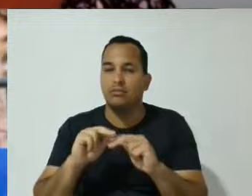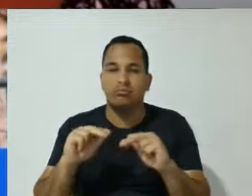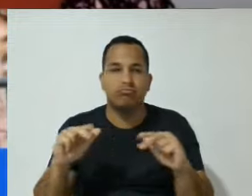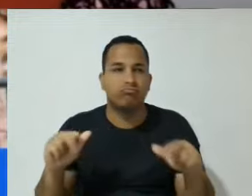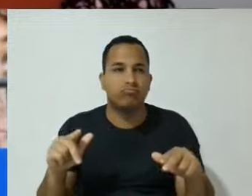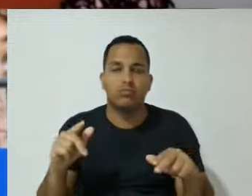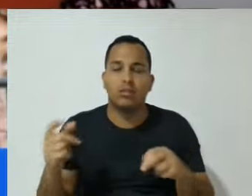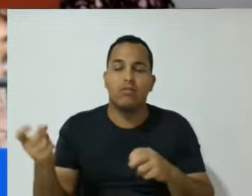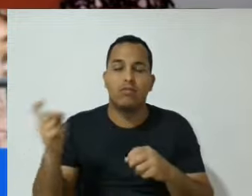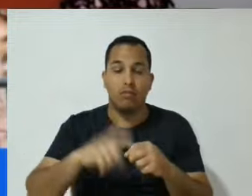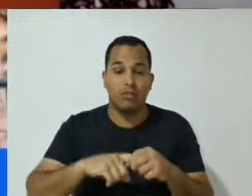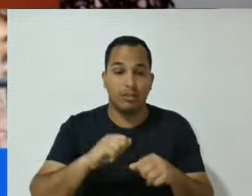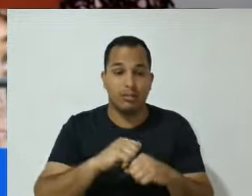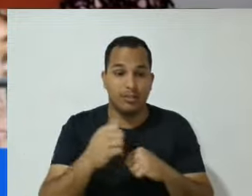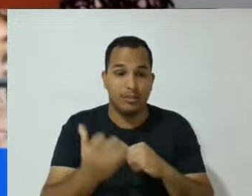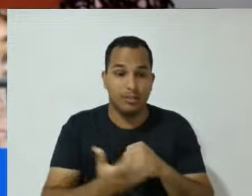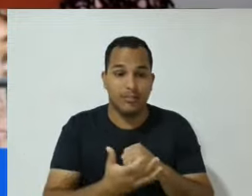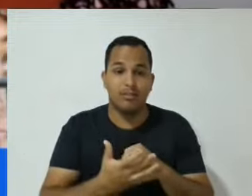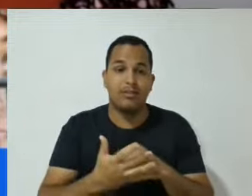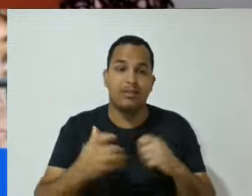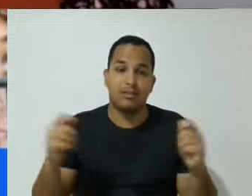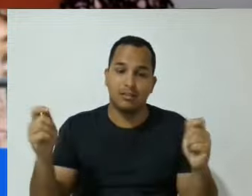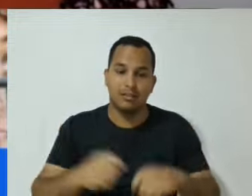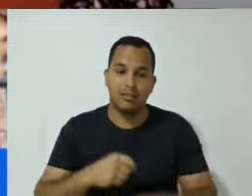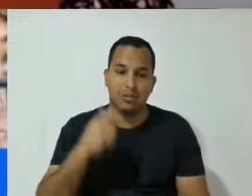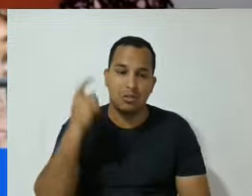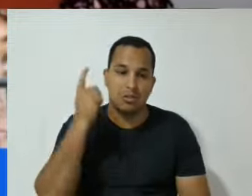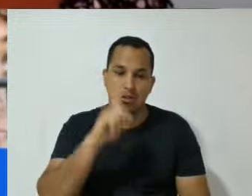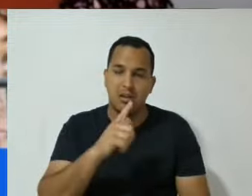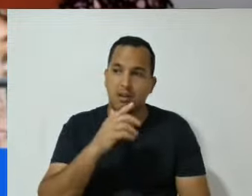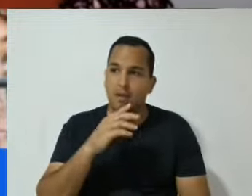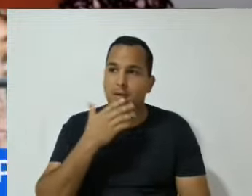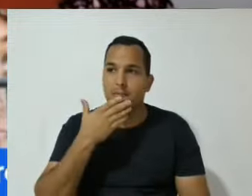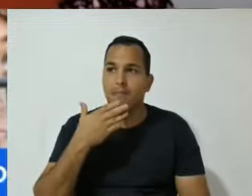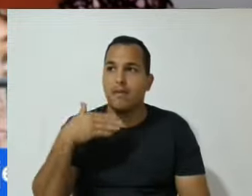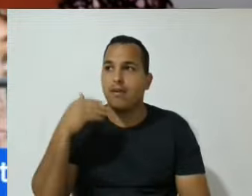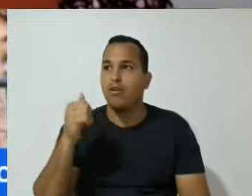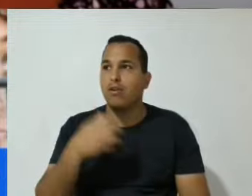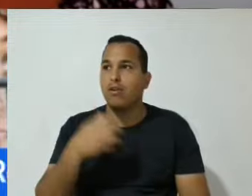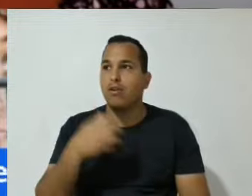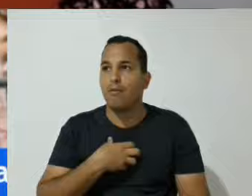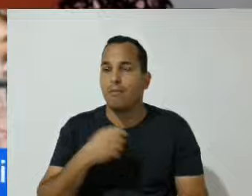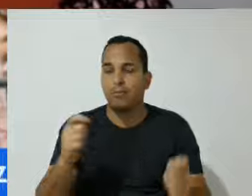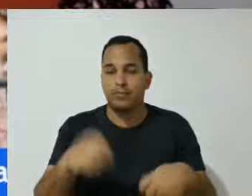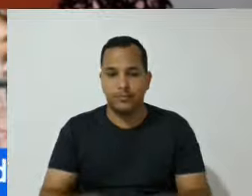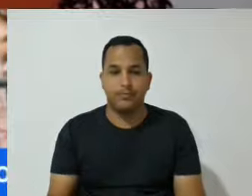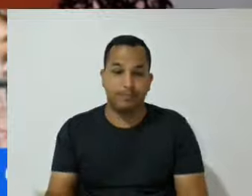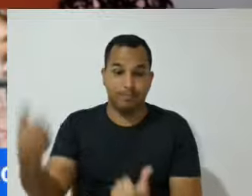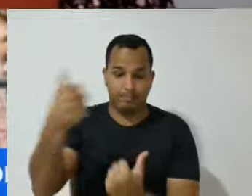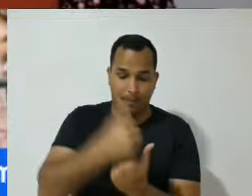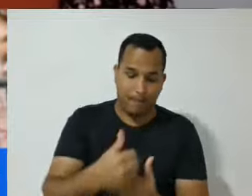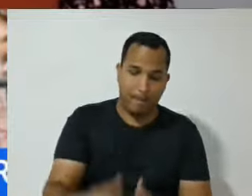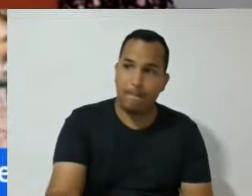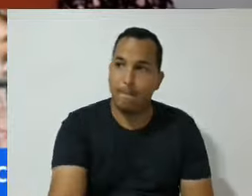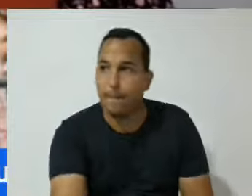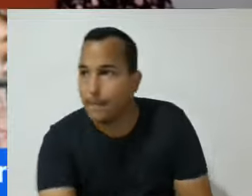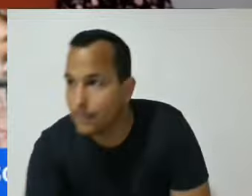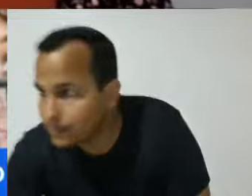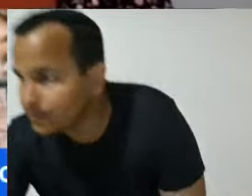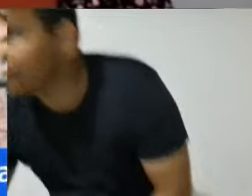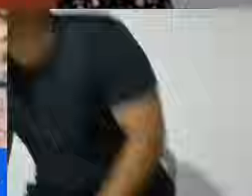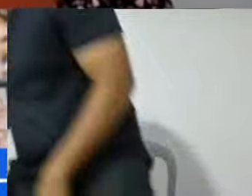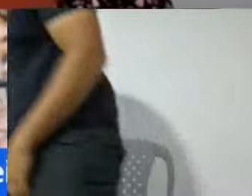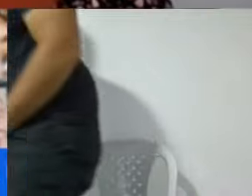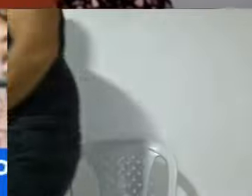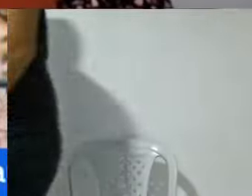retorno se fizesse, né, da melhor forma possível, né? Maravilha. Você